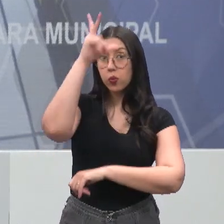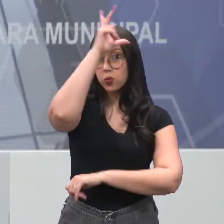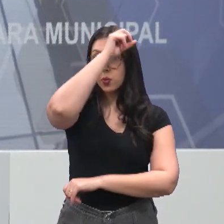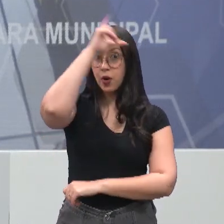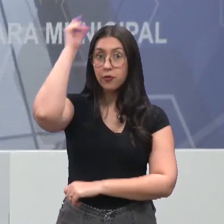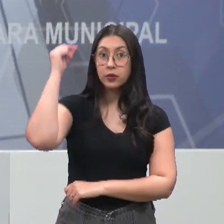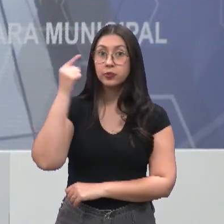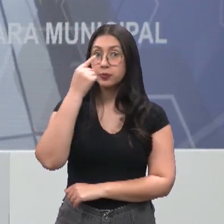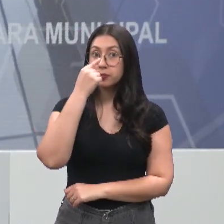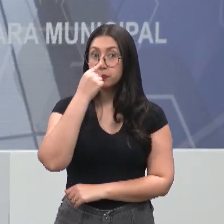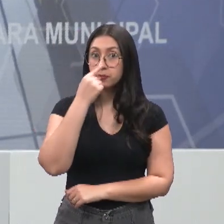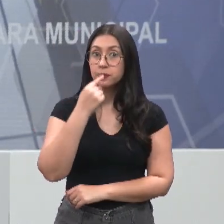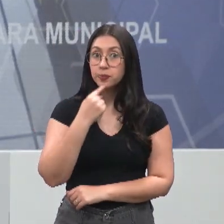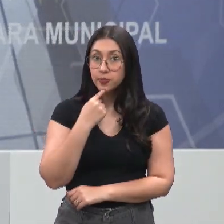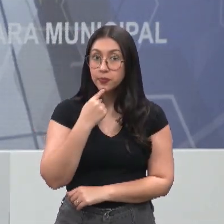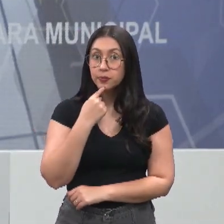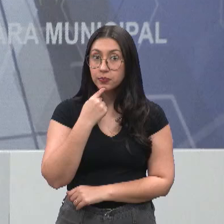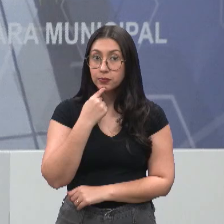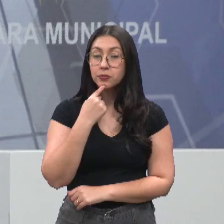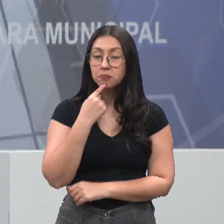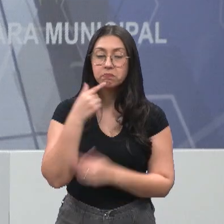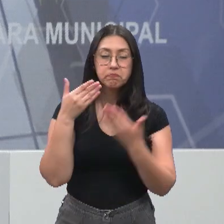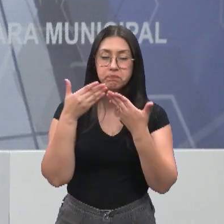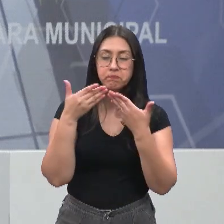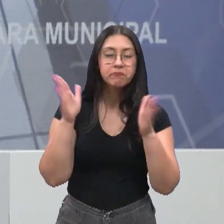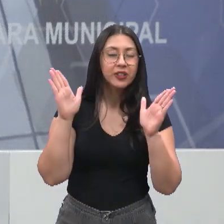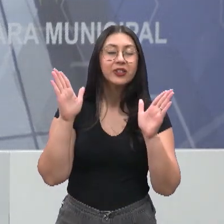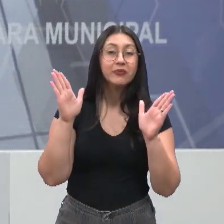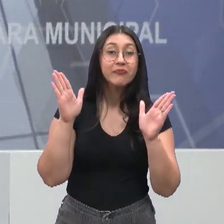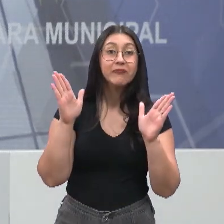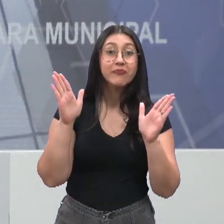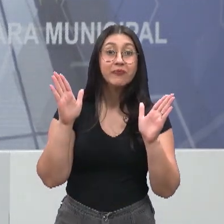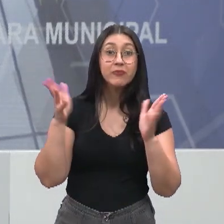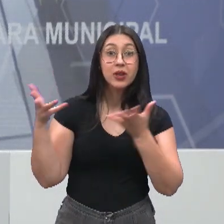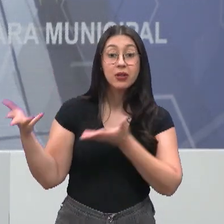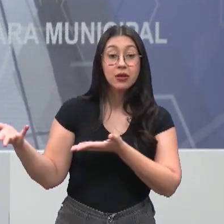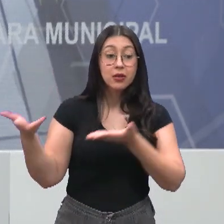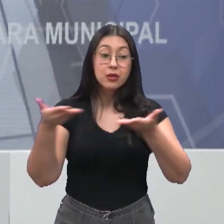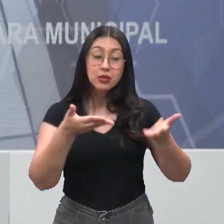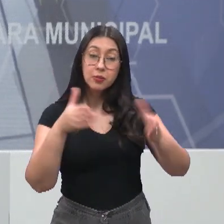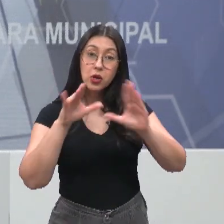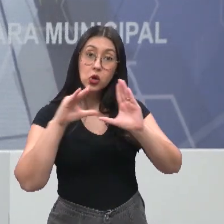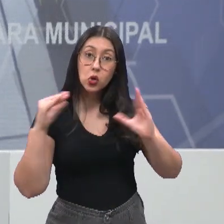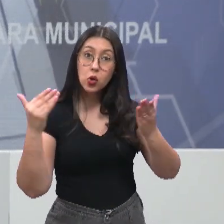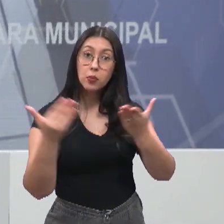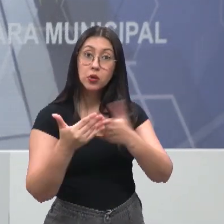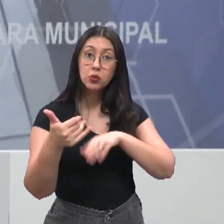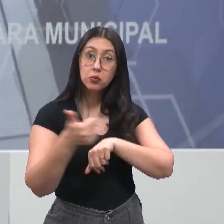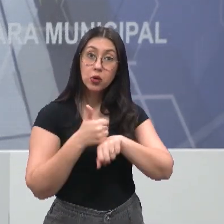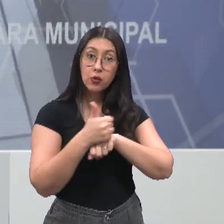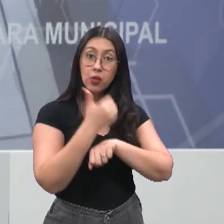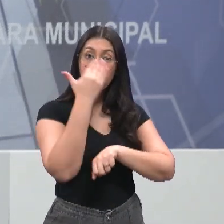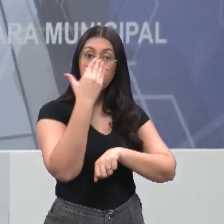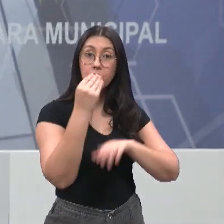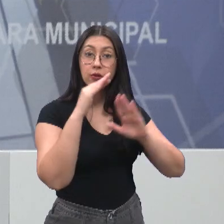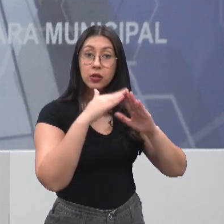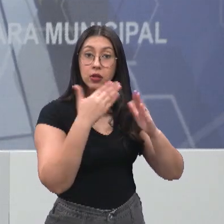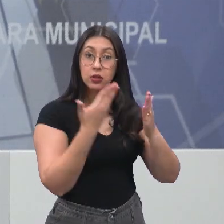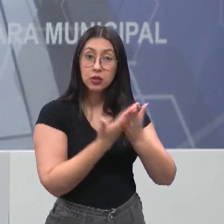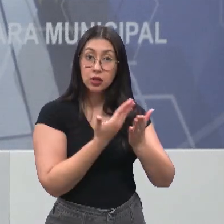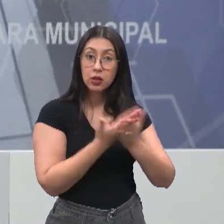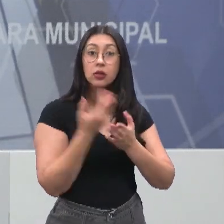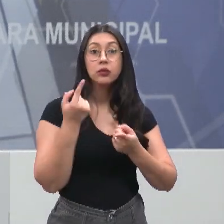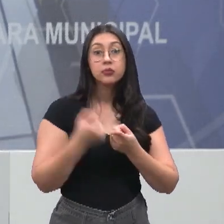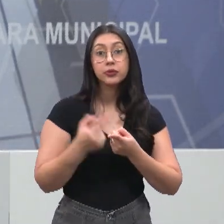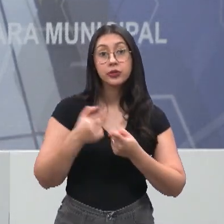se colocou à disposição para receber a comissão dos transportadores escolares, por entender que